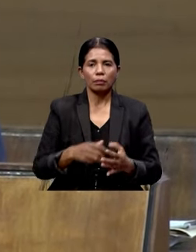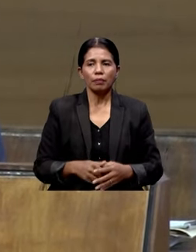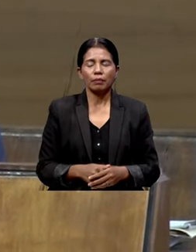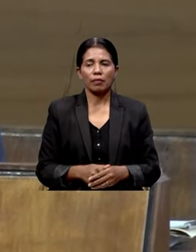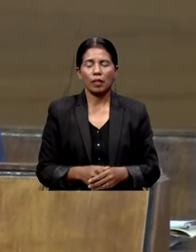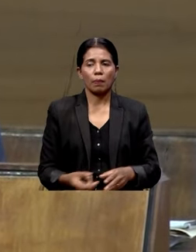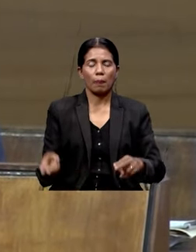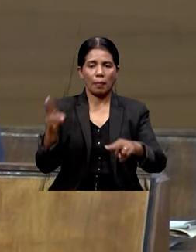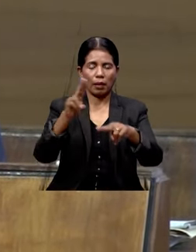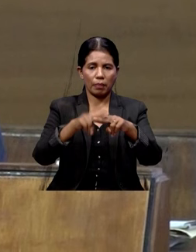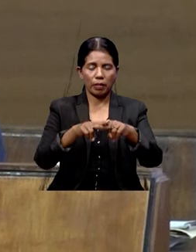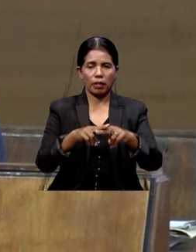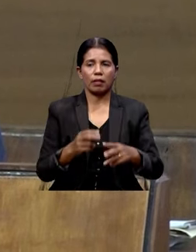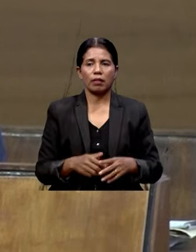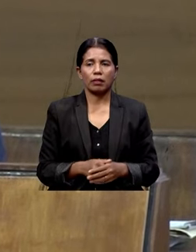Se aumenta tan